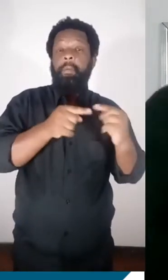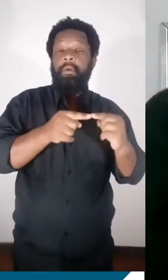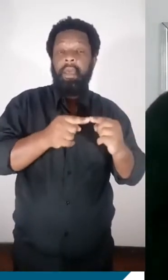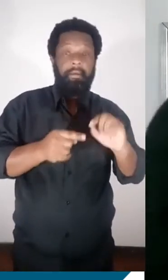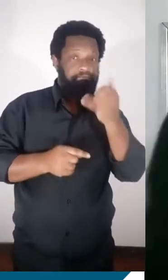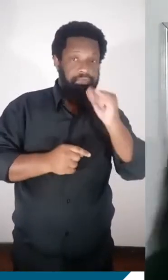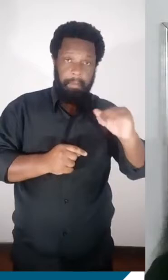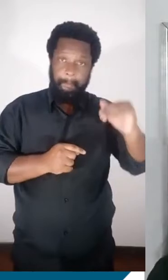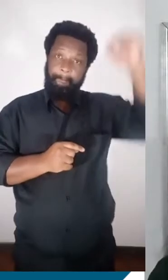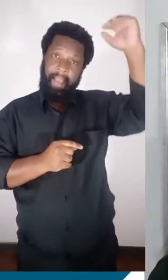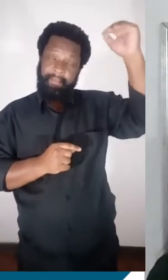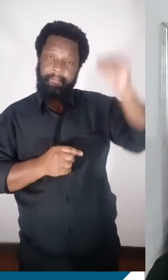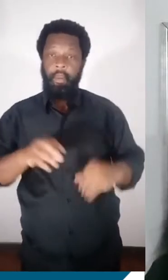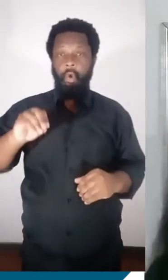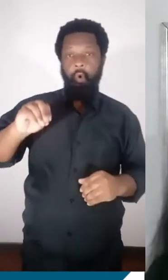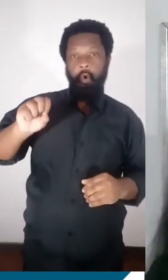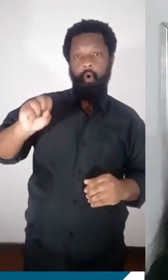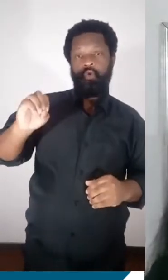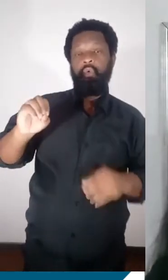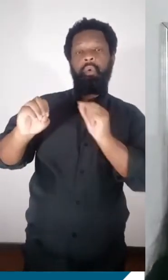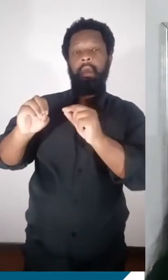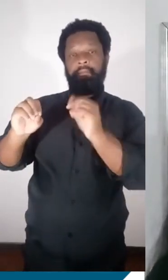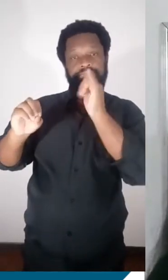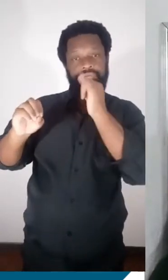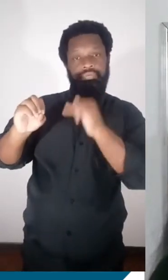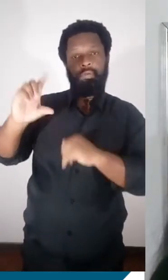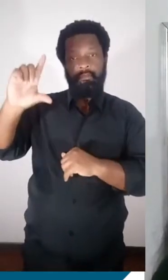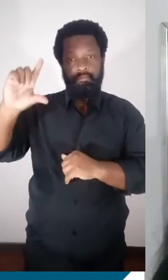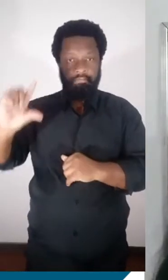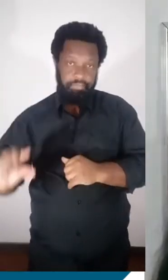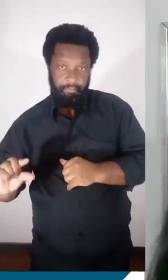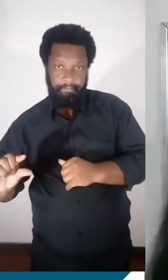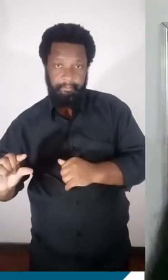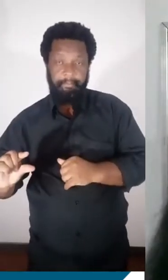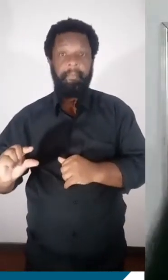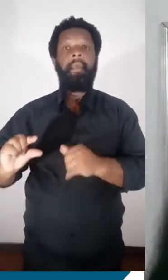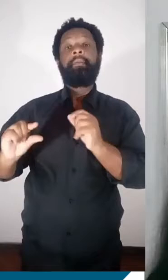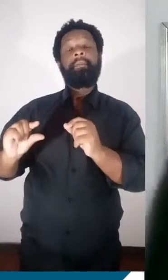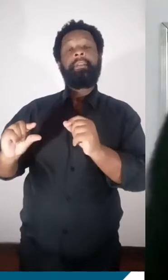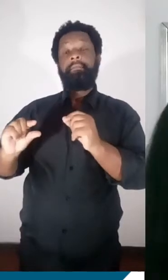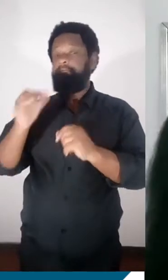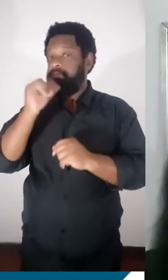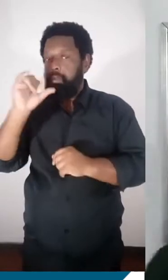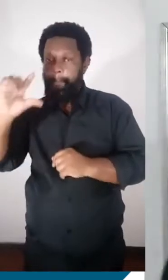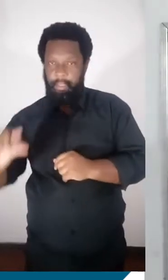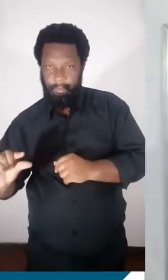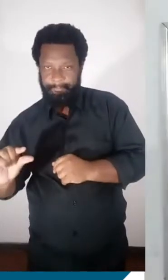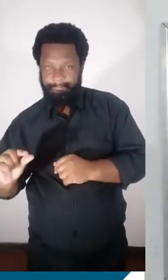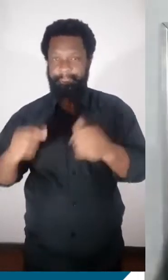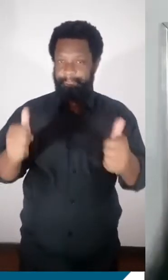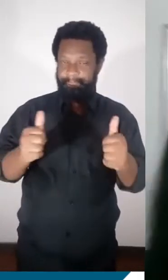referir à maior carga, e o oso nós vamos utilizar para representar, para indicar a